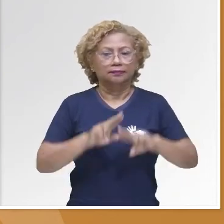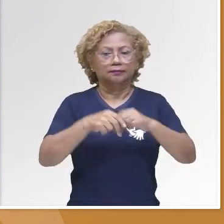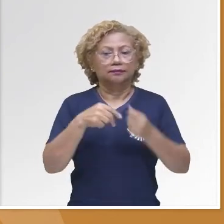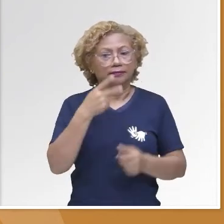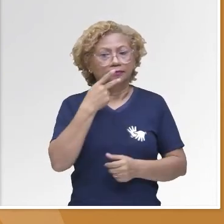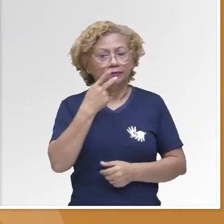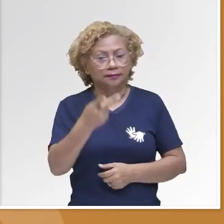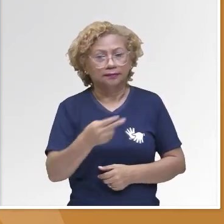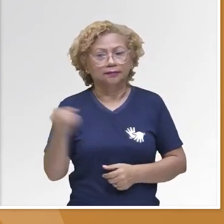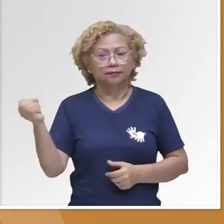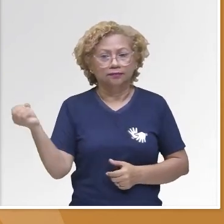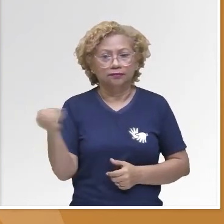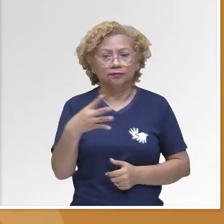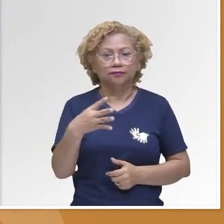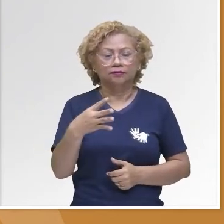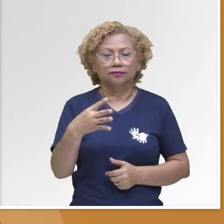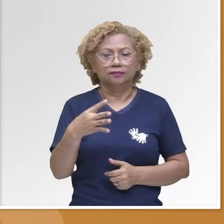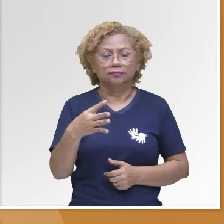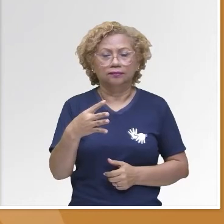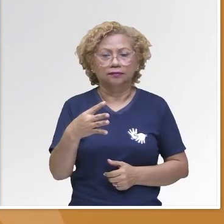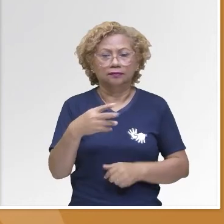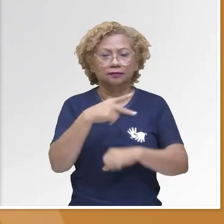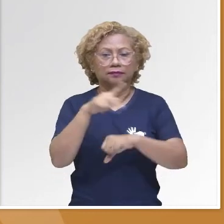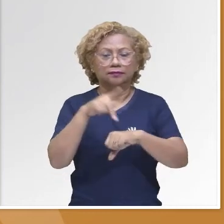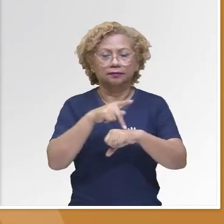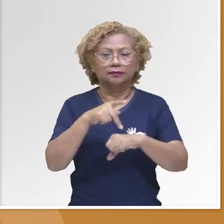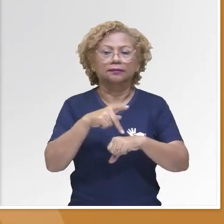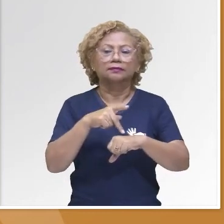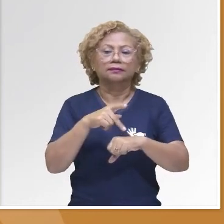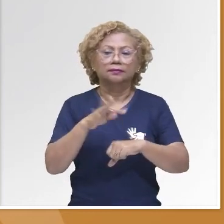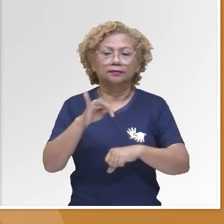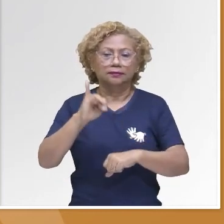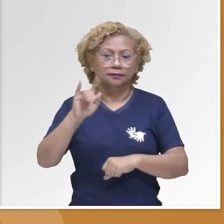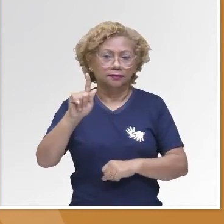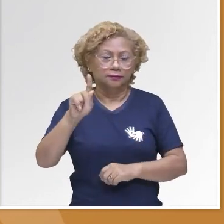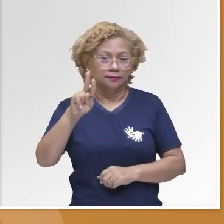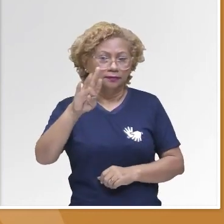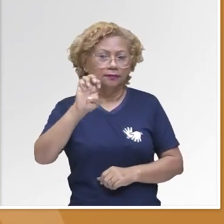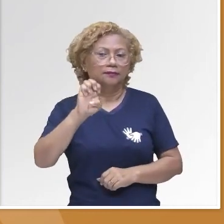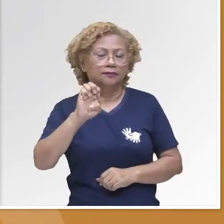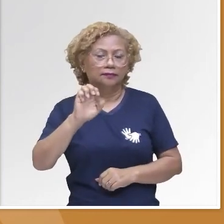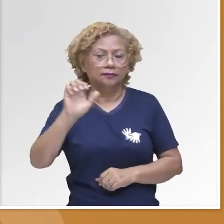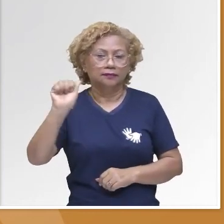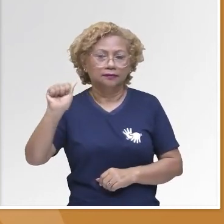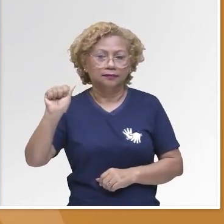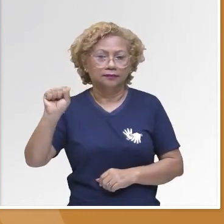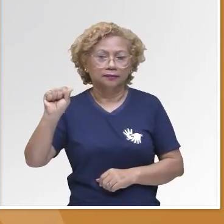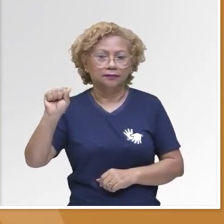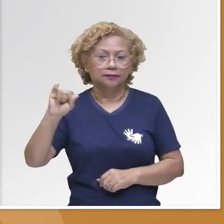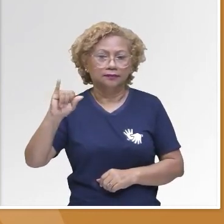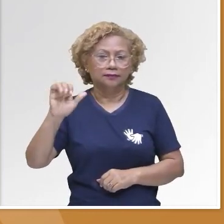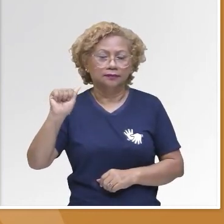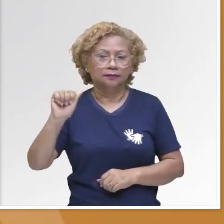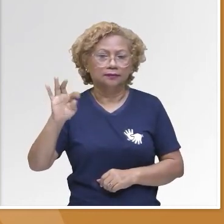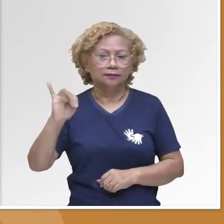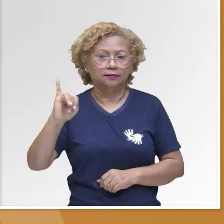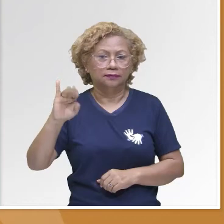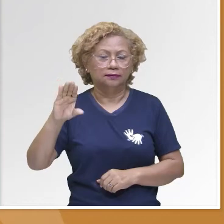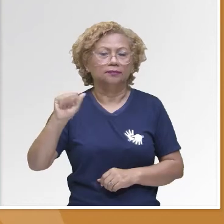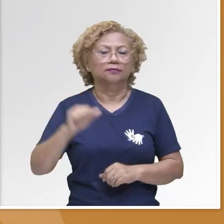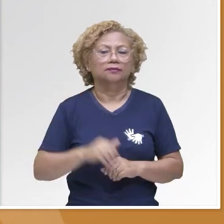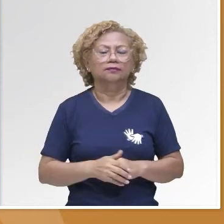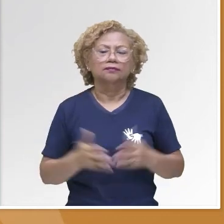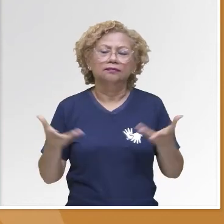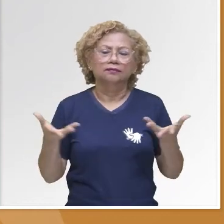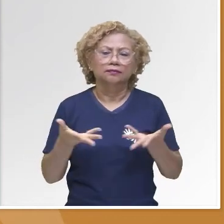né, dos tigres asiáticos e depois dessa formação dos novos tigres asiáticos, como fica ali, né, o